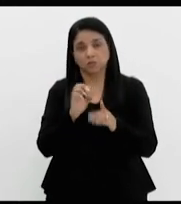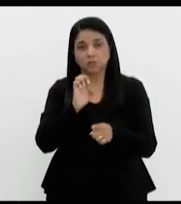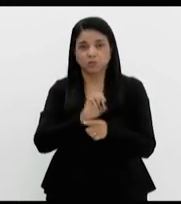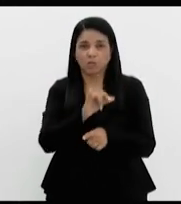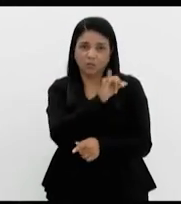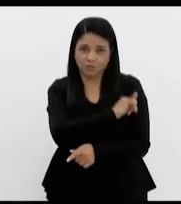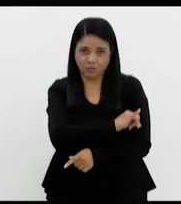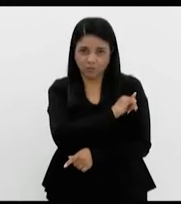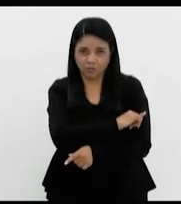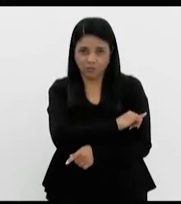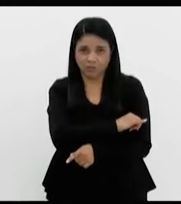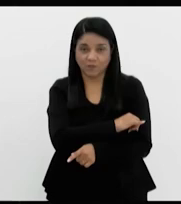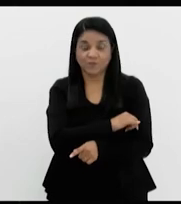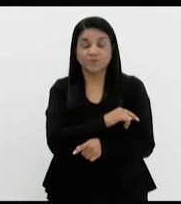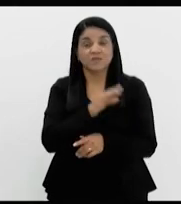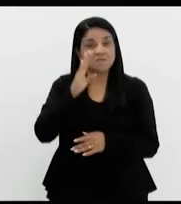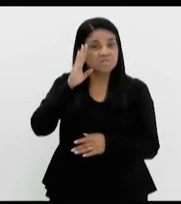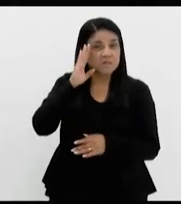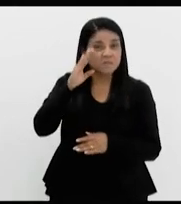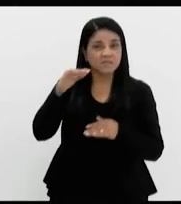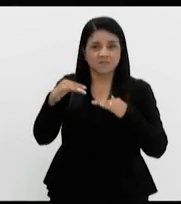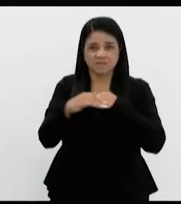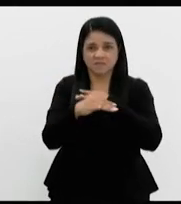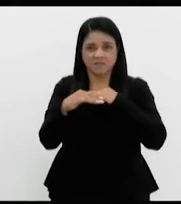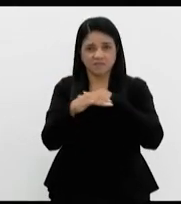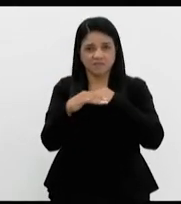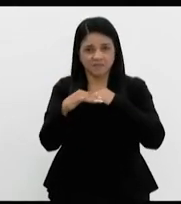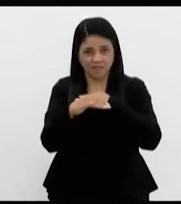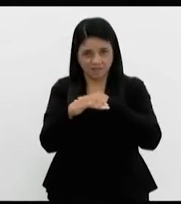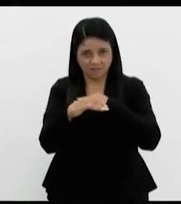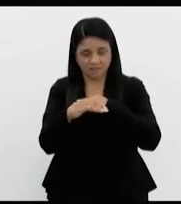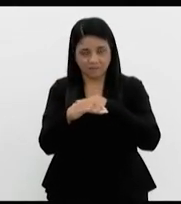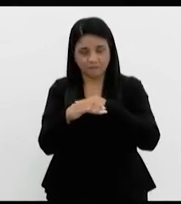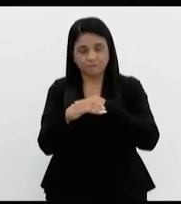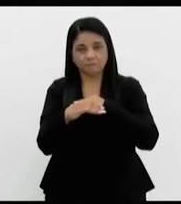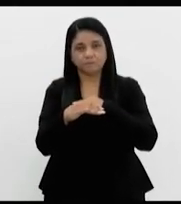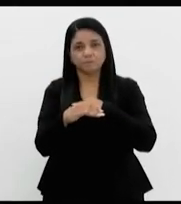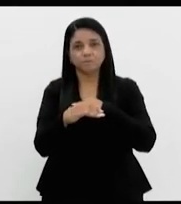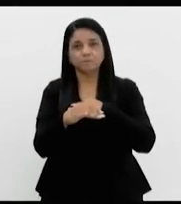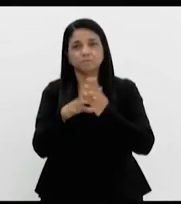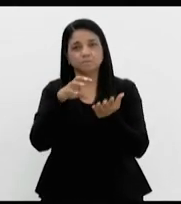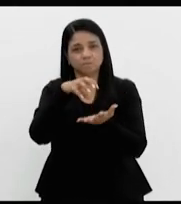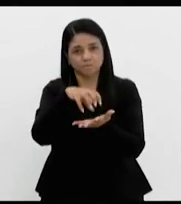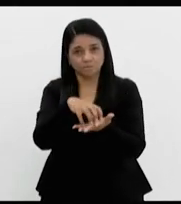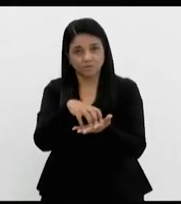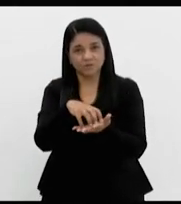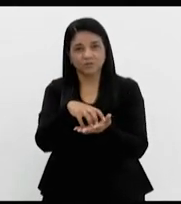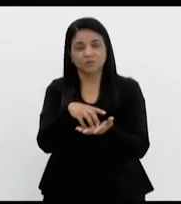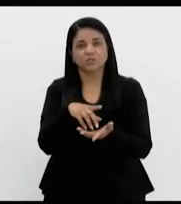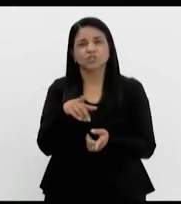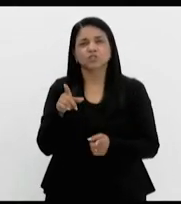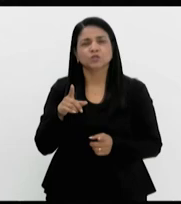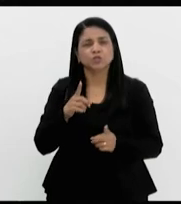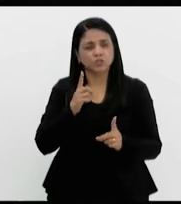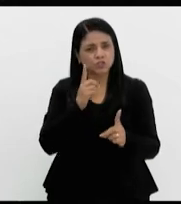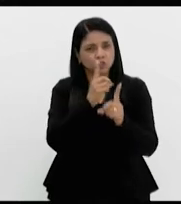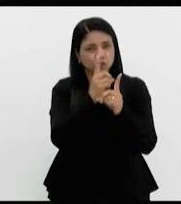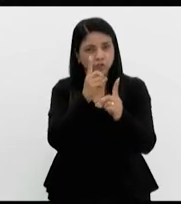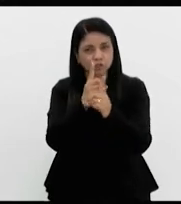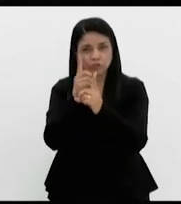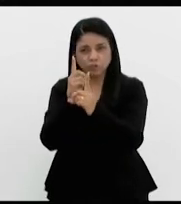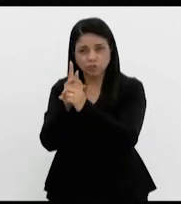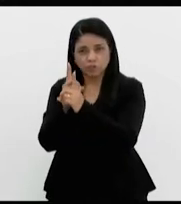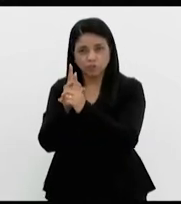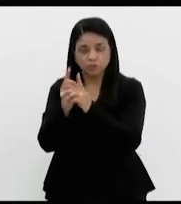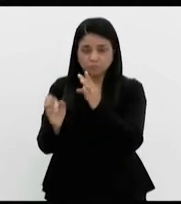Janeiro, sobretudo nas cidades da região metropolitana. Todo diagnóstico que